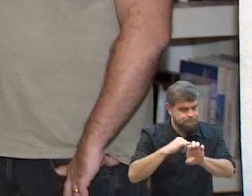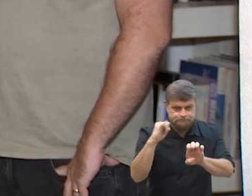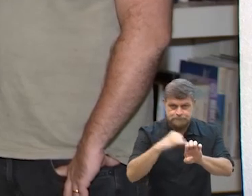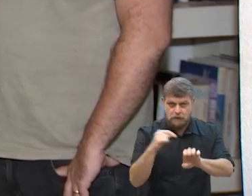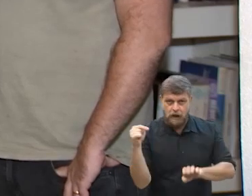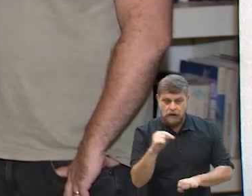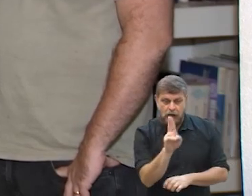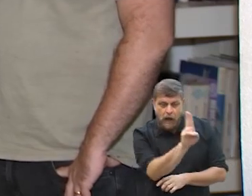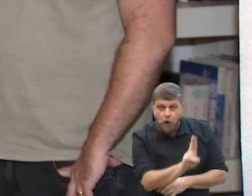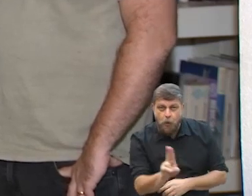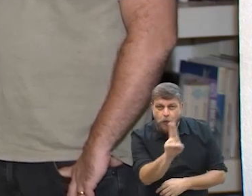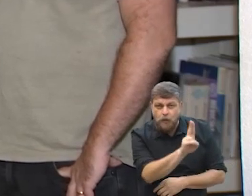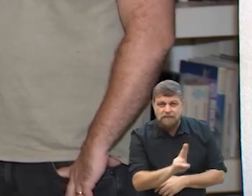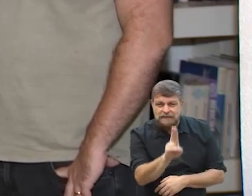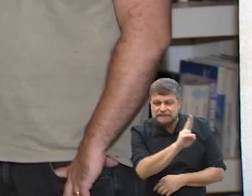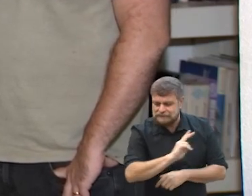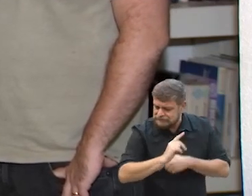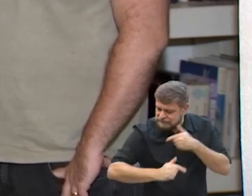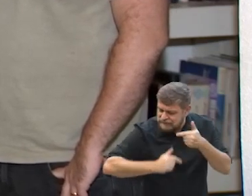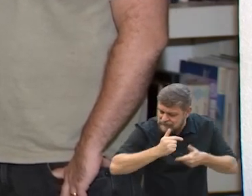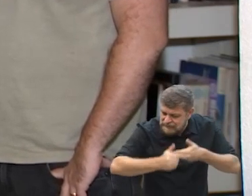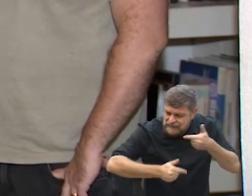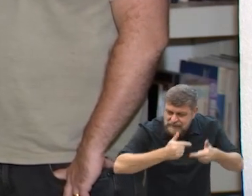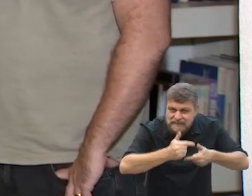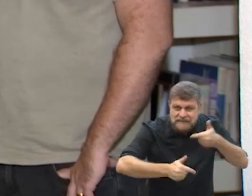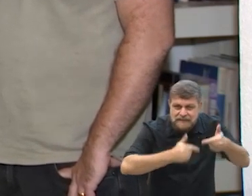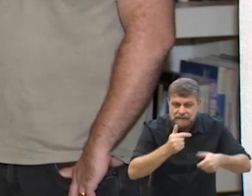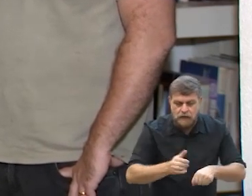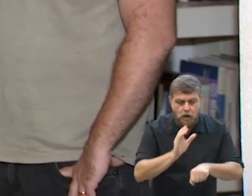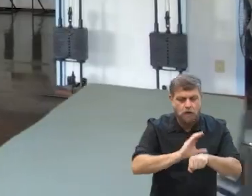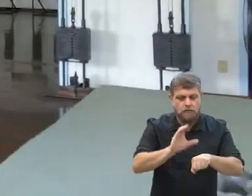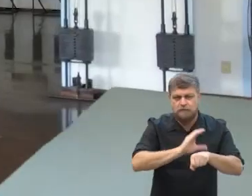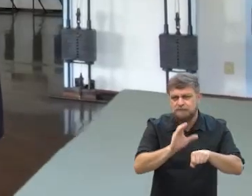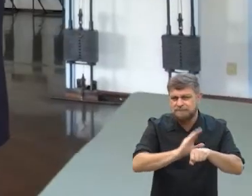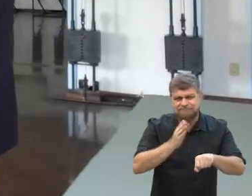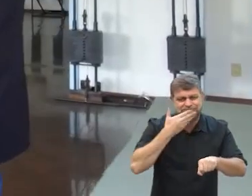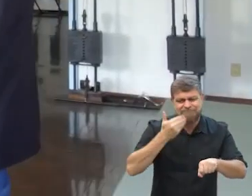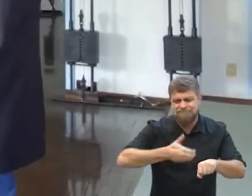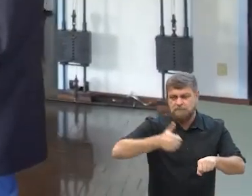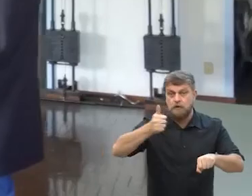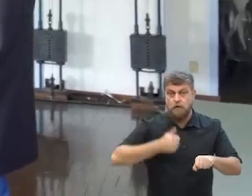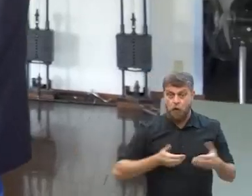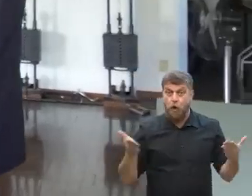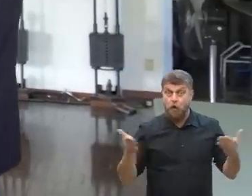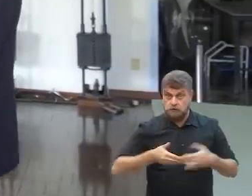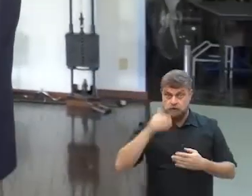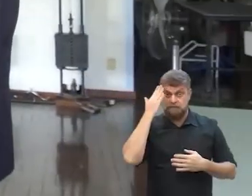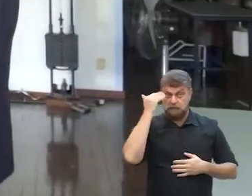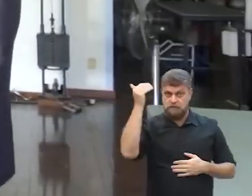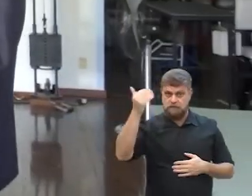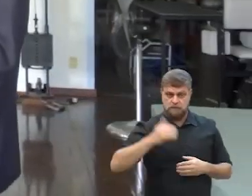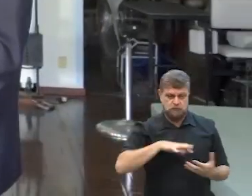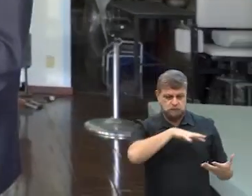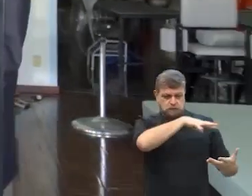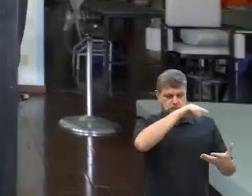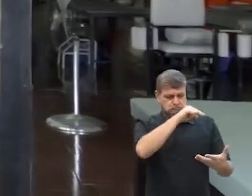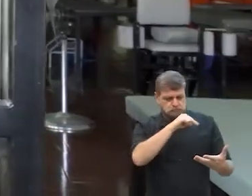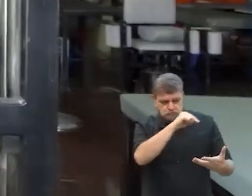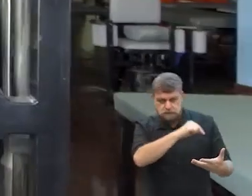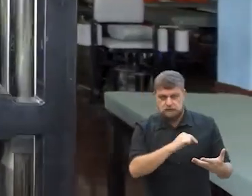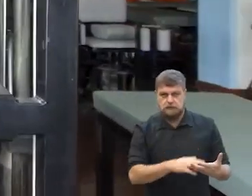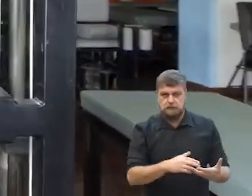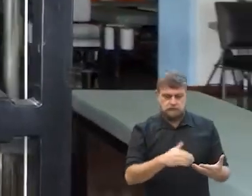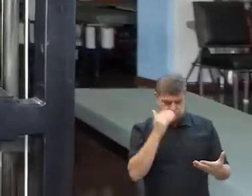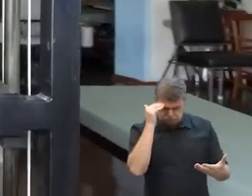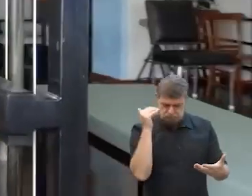a universidade trabalhou, fez um dos melhores cursos, é um curso hoje muito respeitado no mundo inteiro pelos